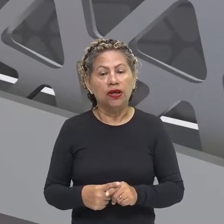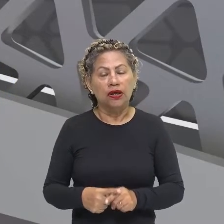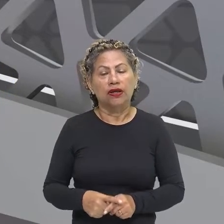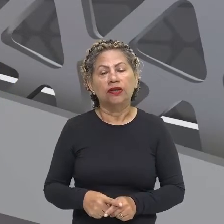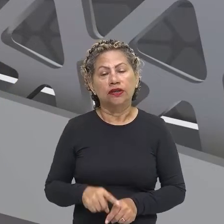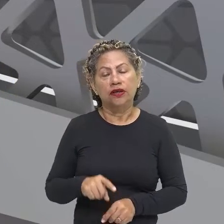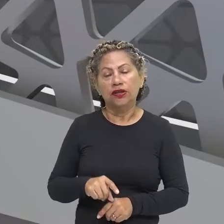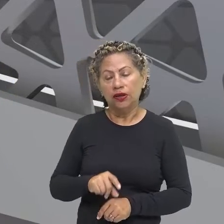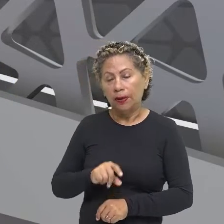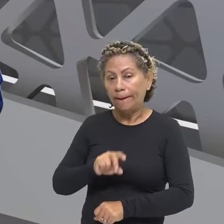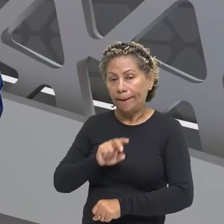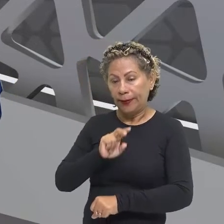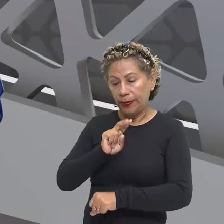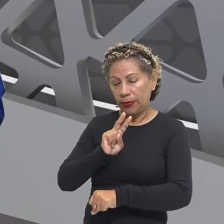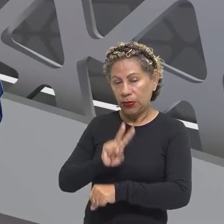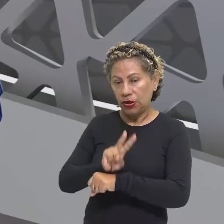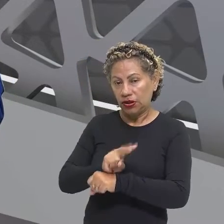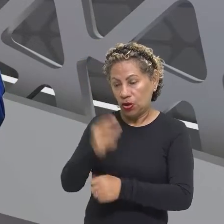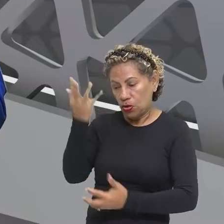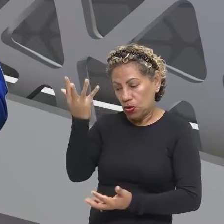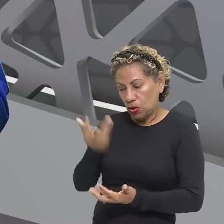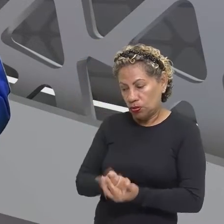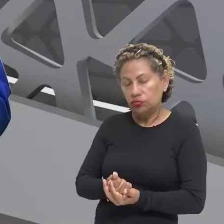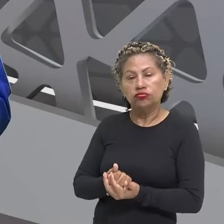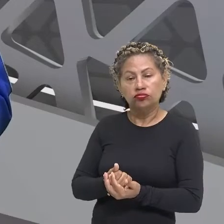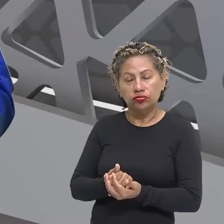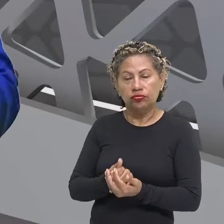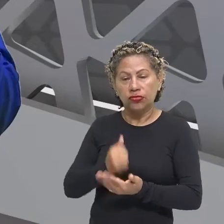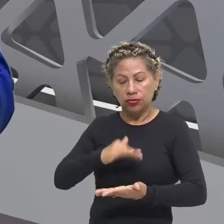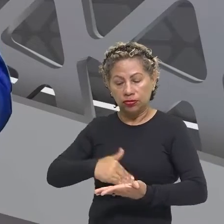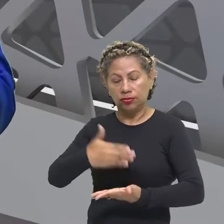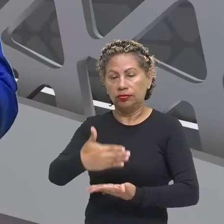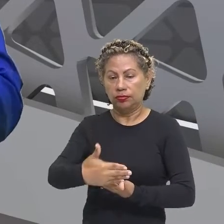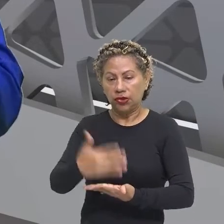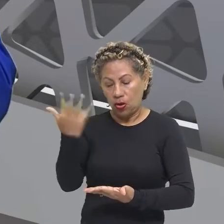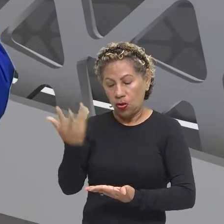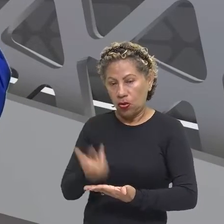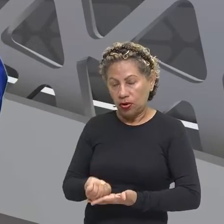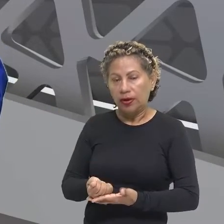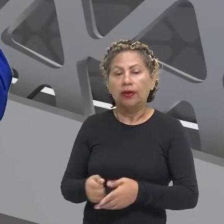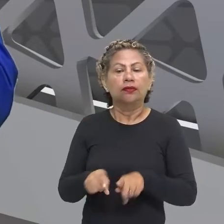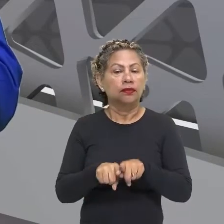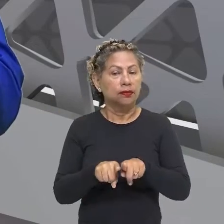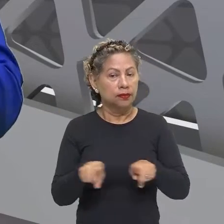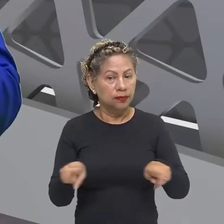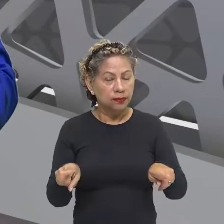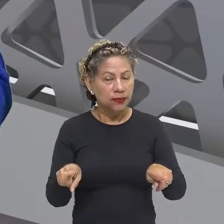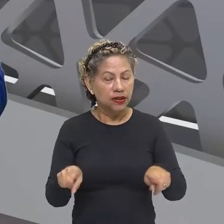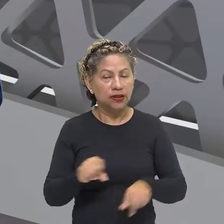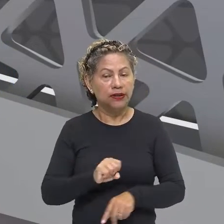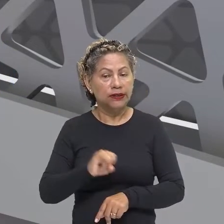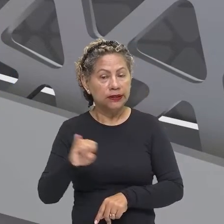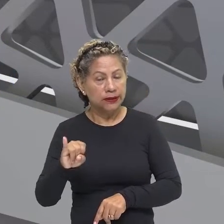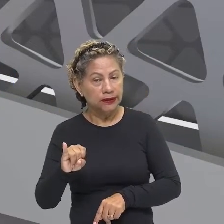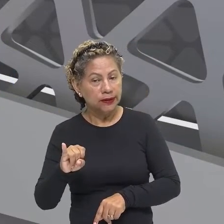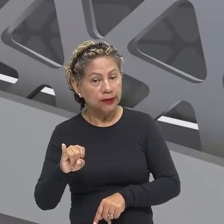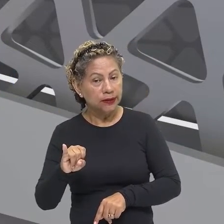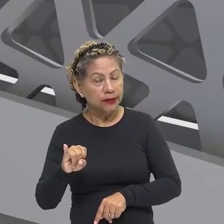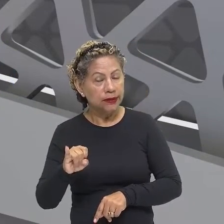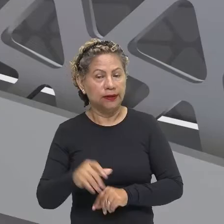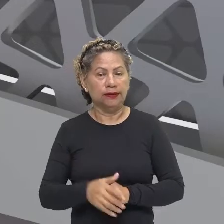o sistema, seja do smartphone ou do computador, notebook, o que acontece?